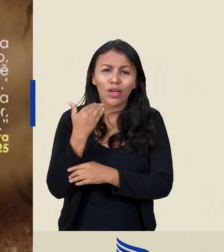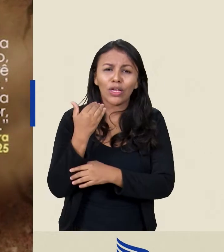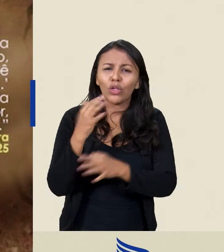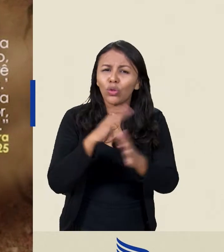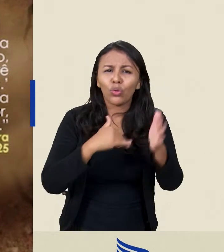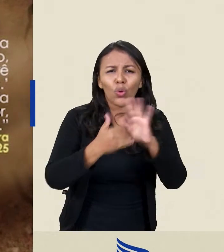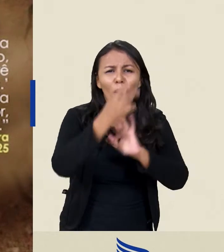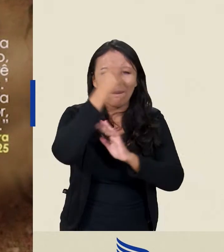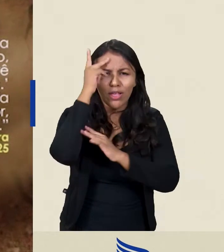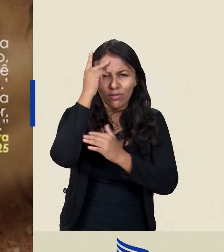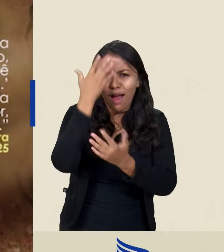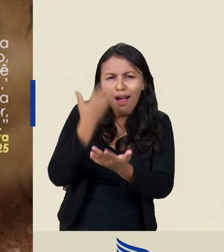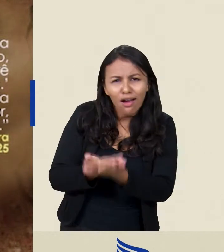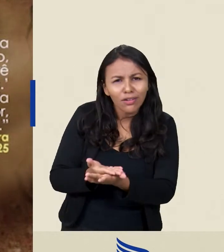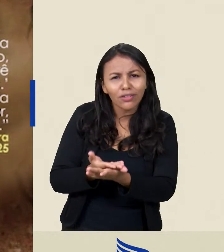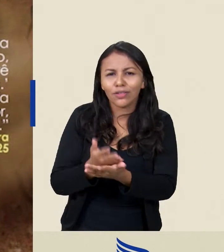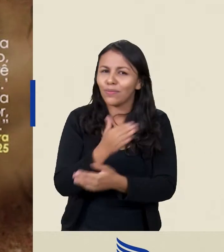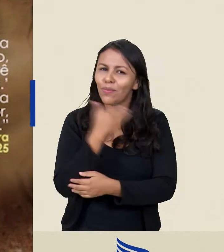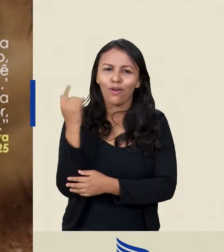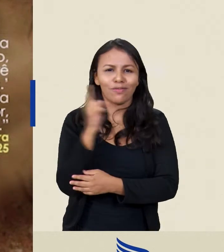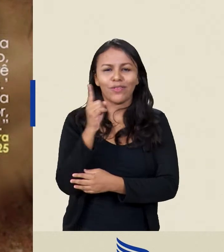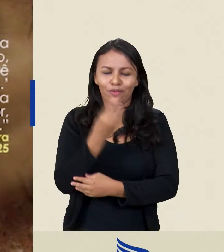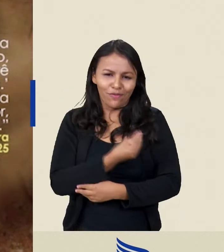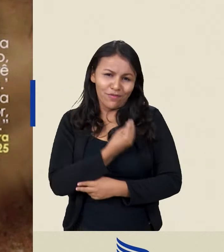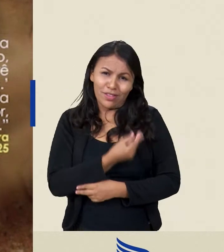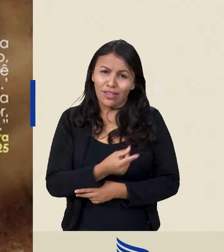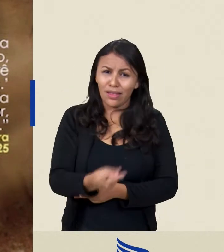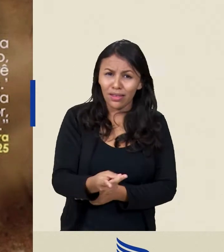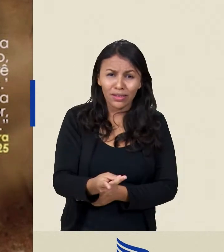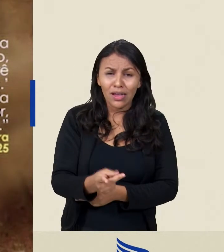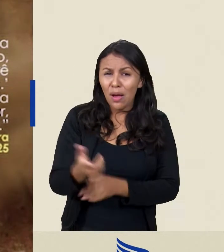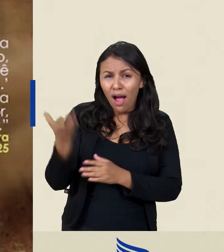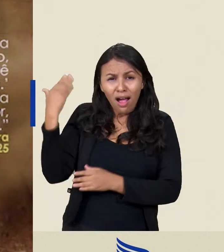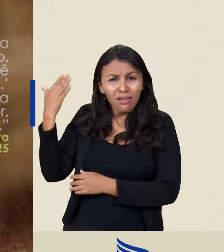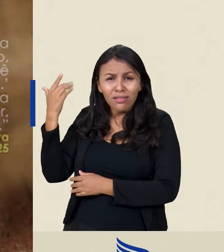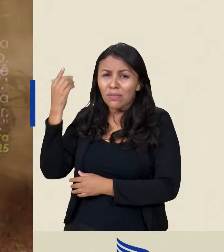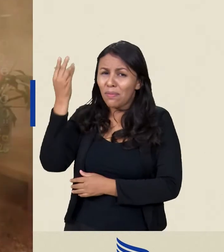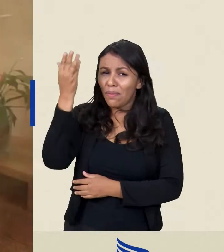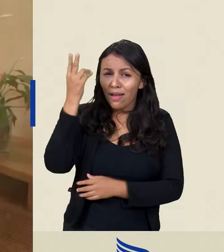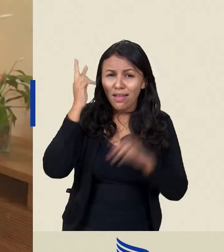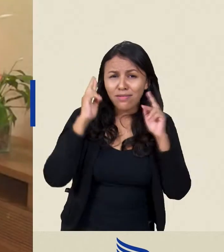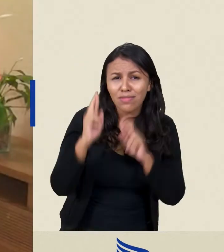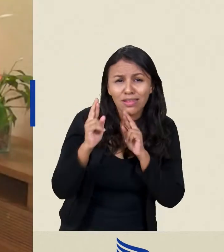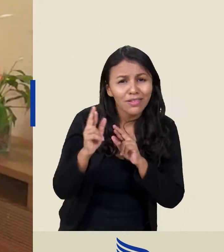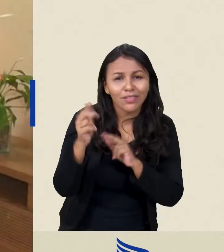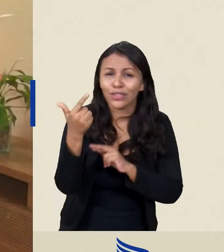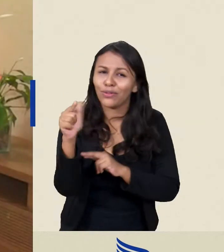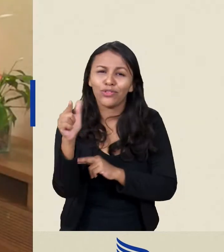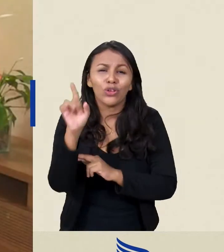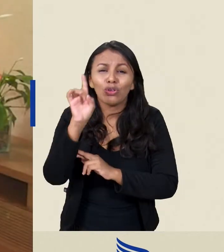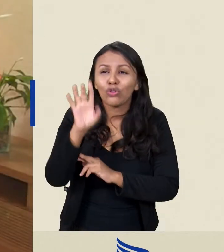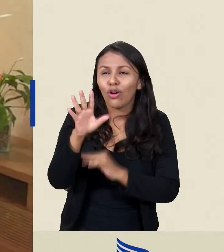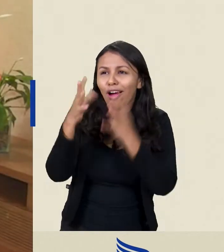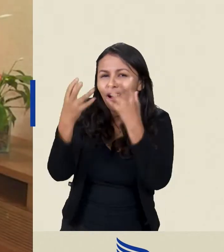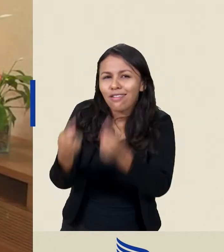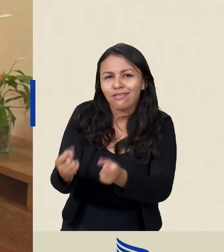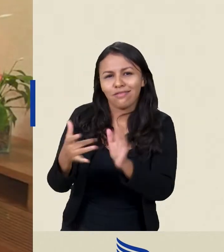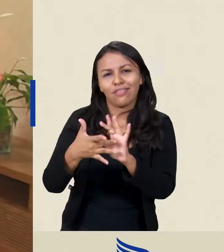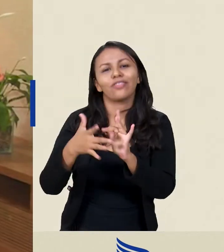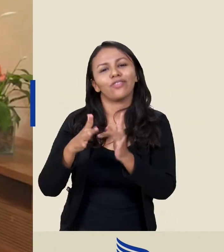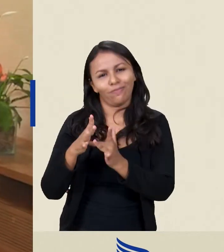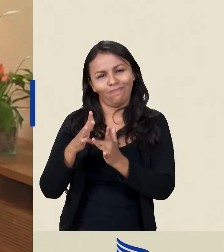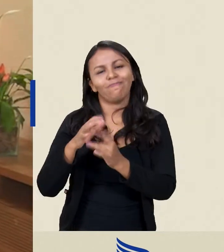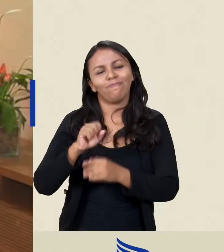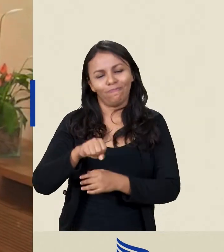eterna. Não havia esperança para o transgressor, exceto através de Cristo. Vamos contextualizar